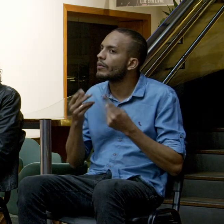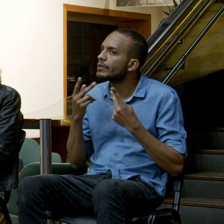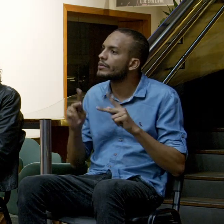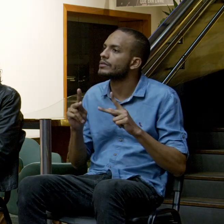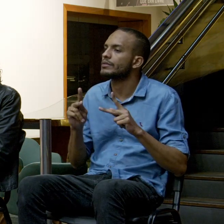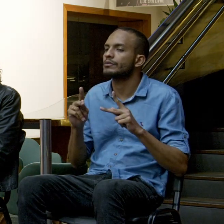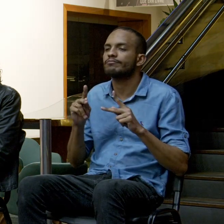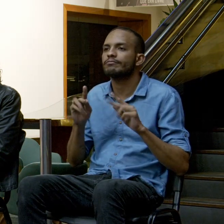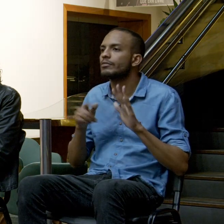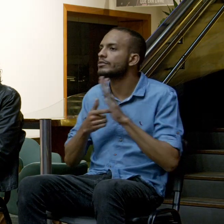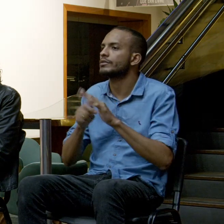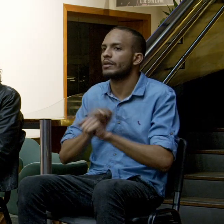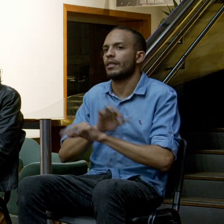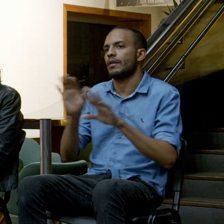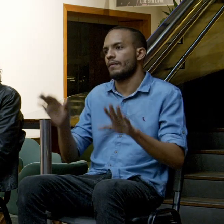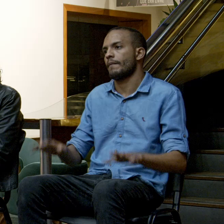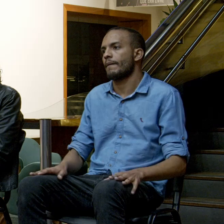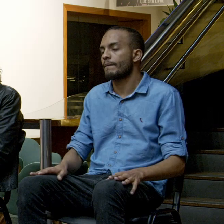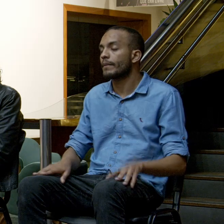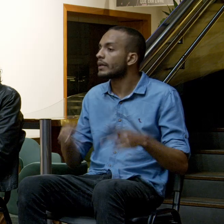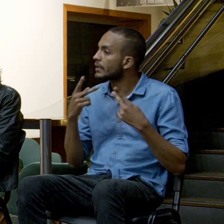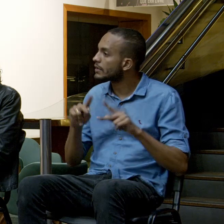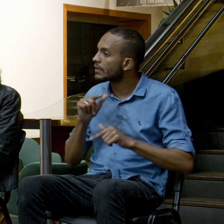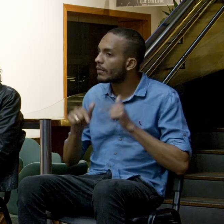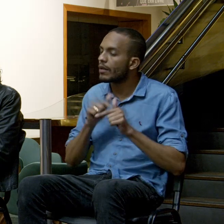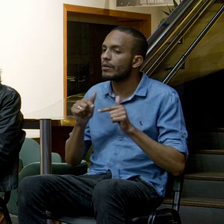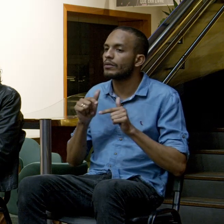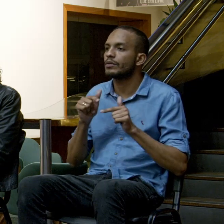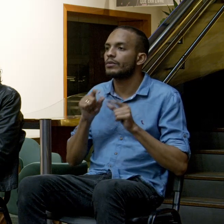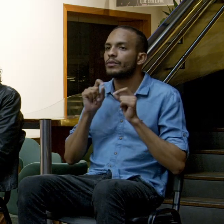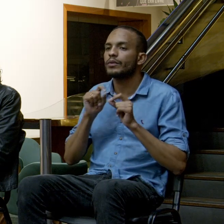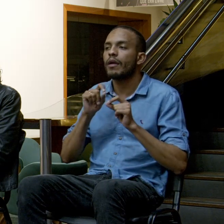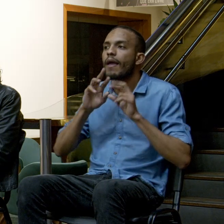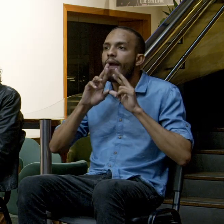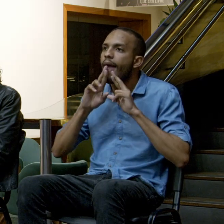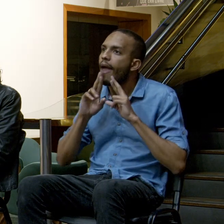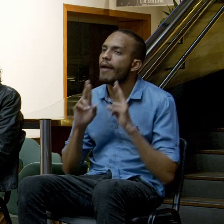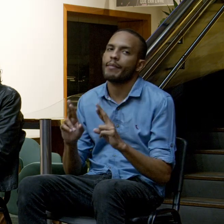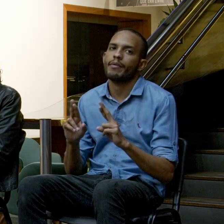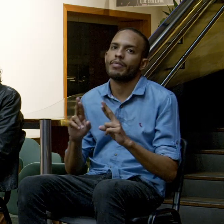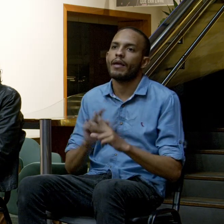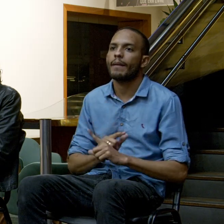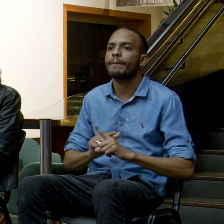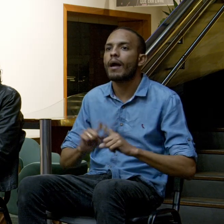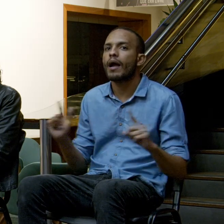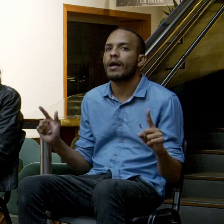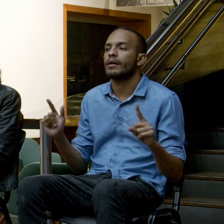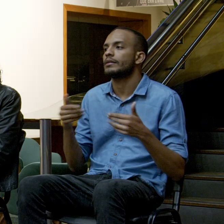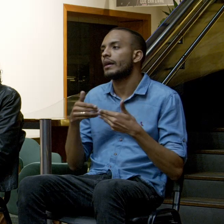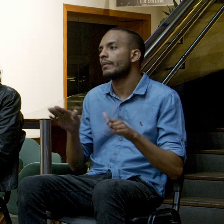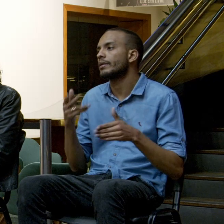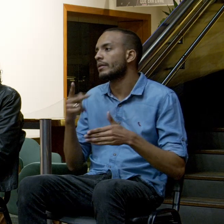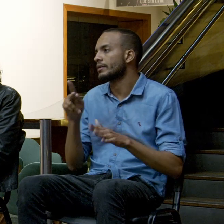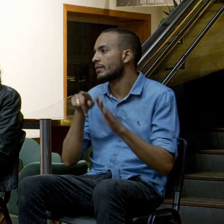ela está apontando, né? E acho que o trabalho não está exatamente em responder, mas está aberto